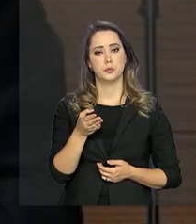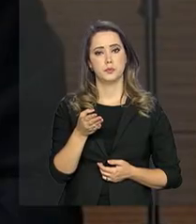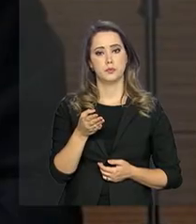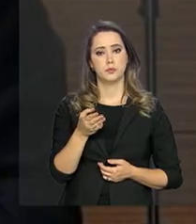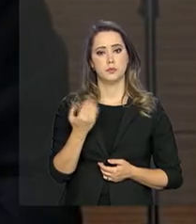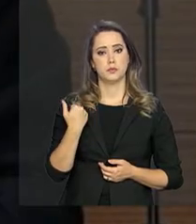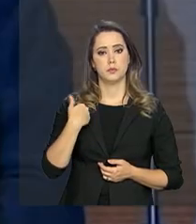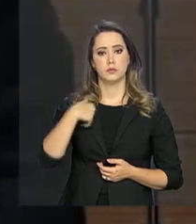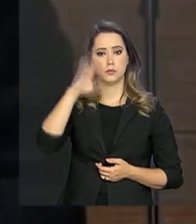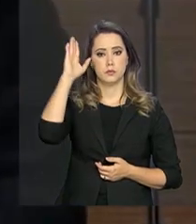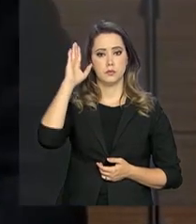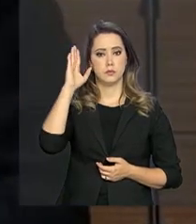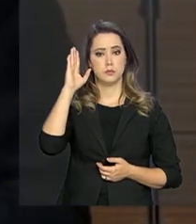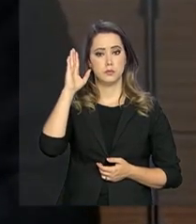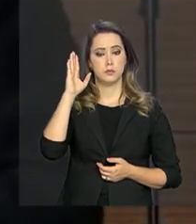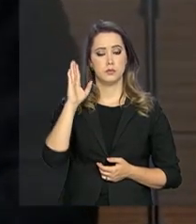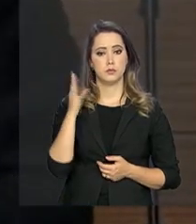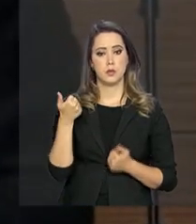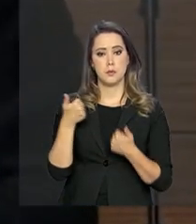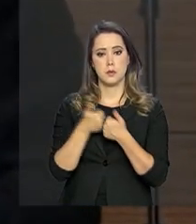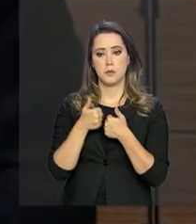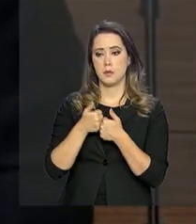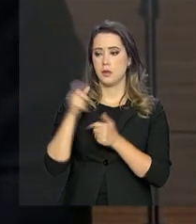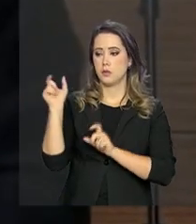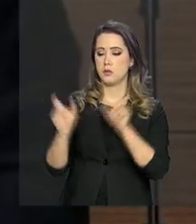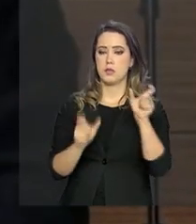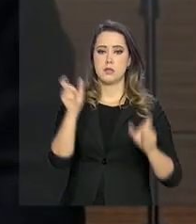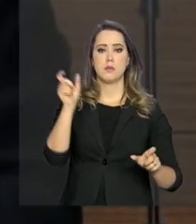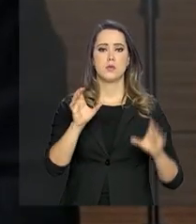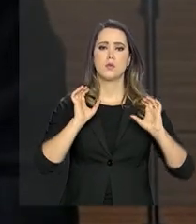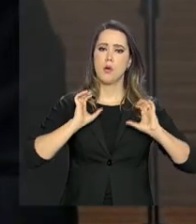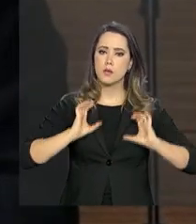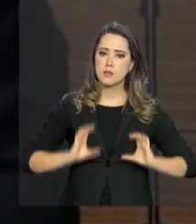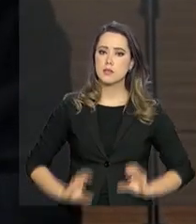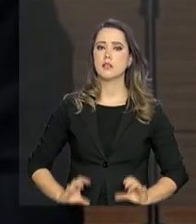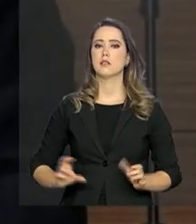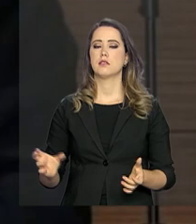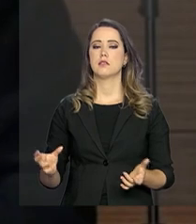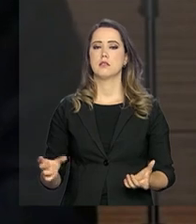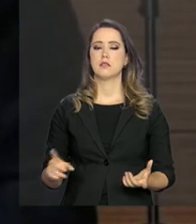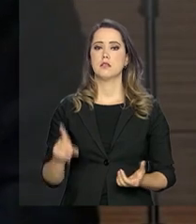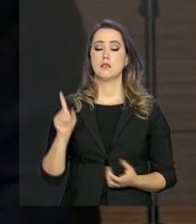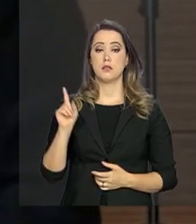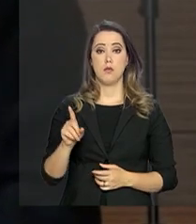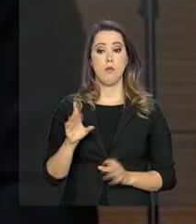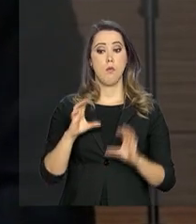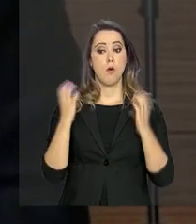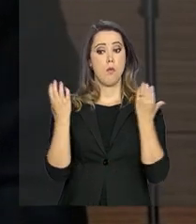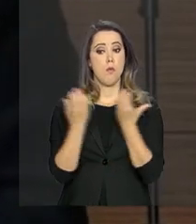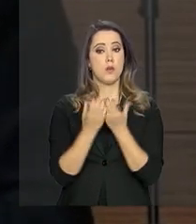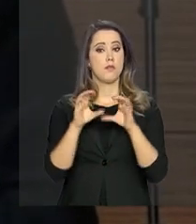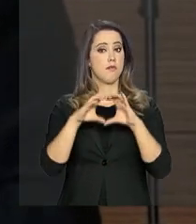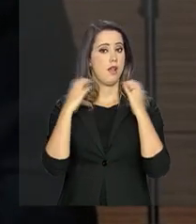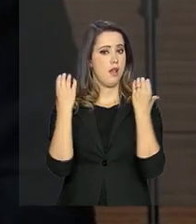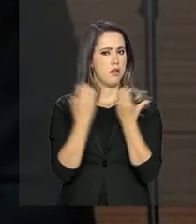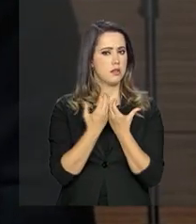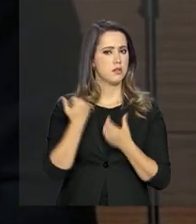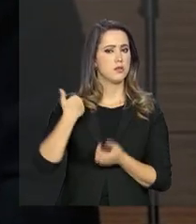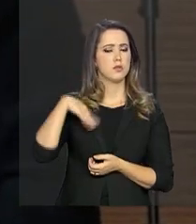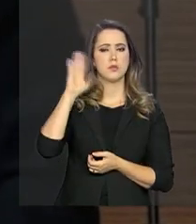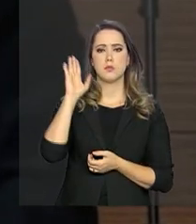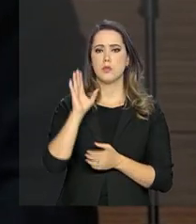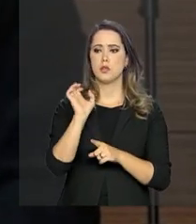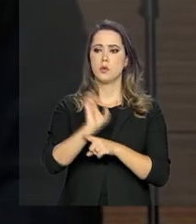mas perto das pessoas dos cidadãos uma comunidade mais de como criar o